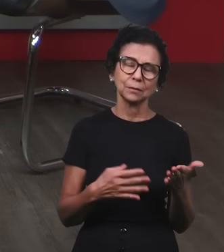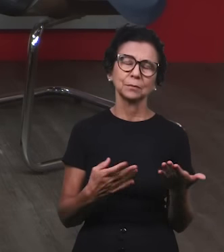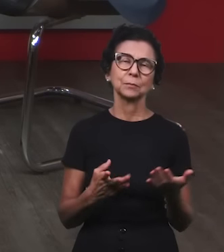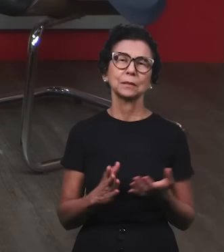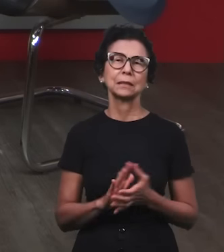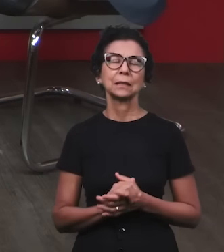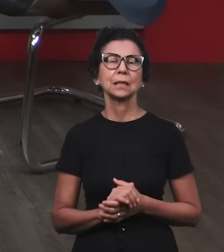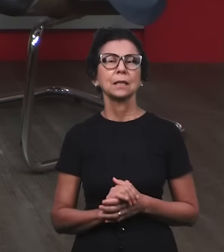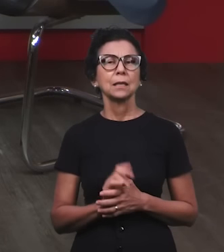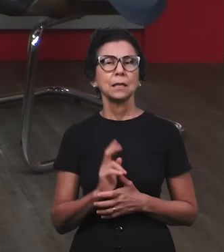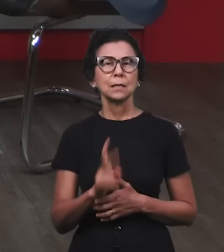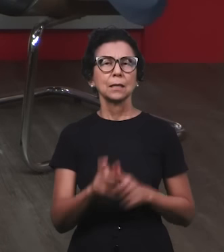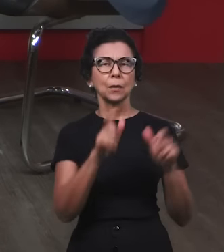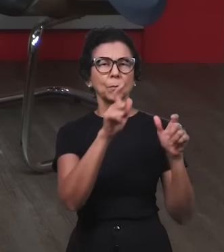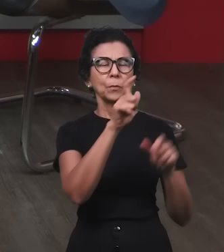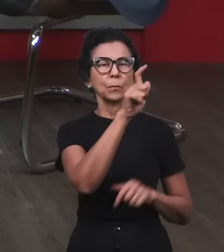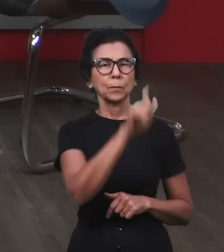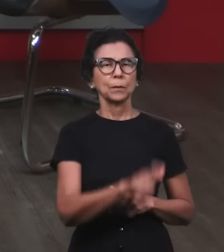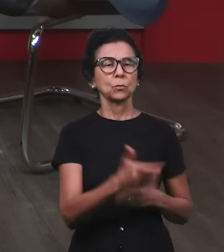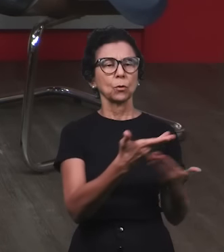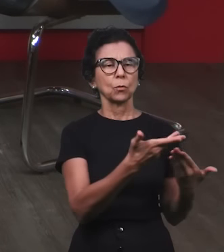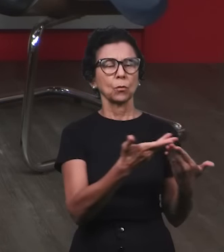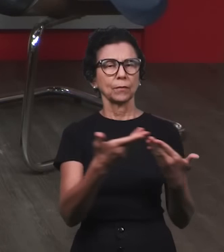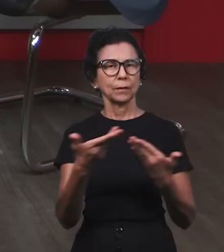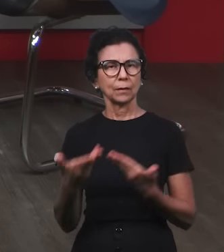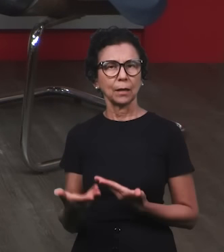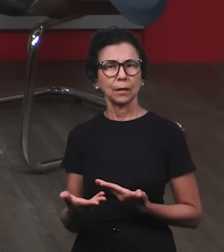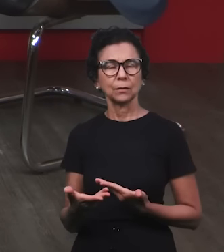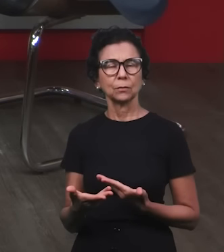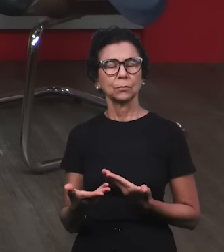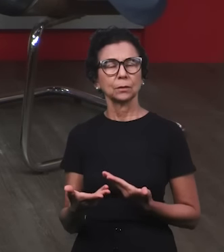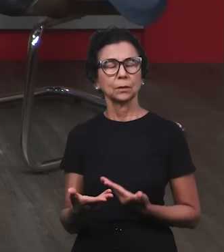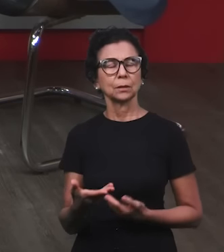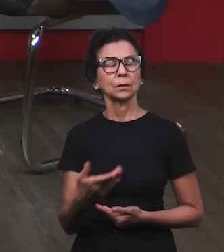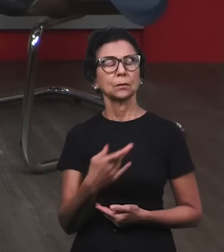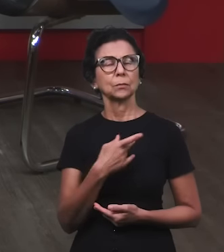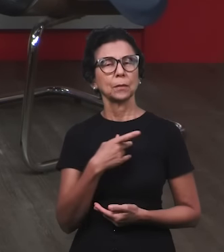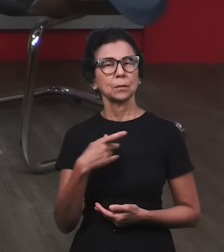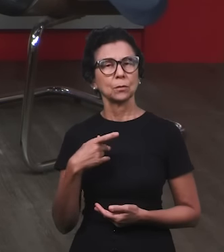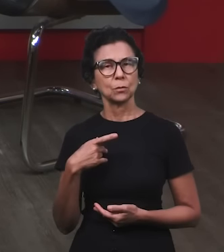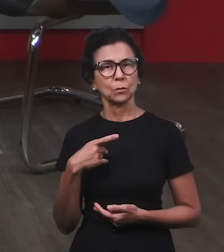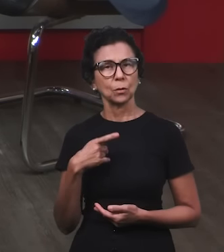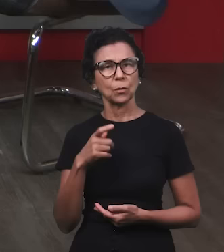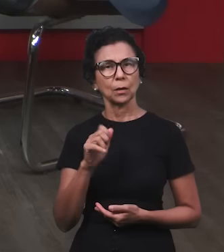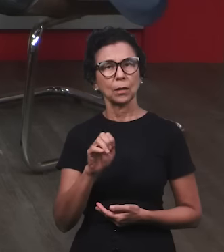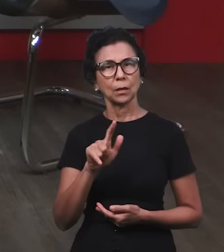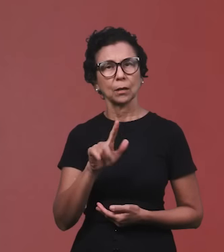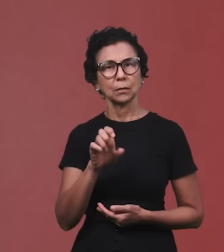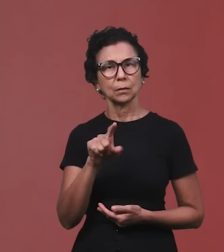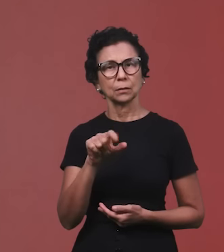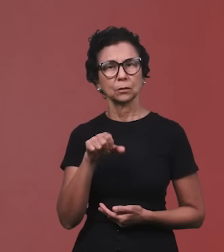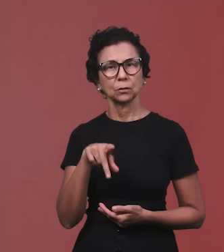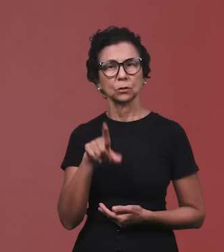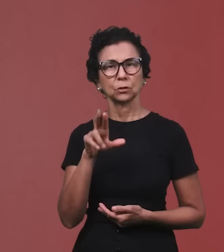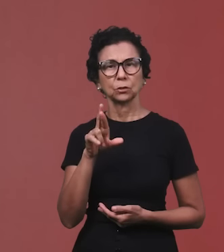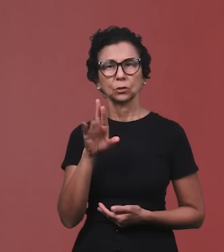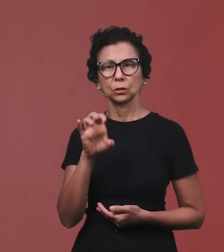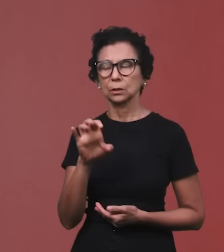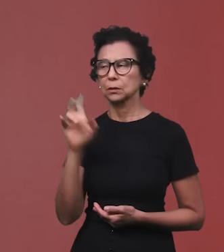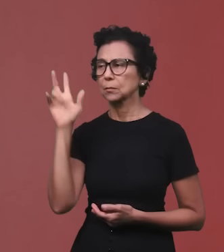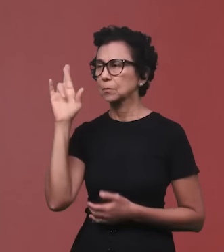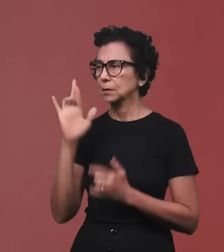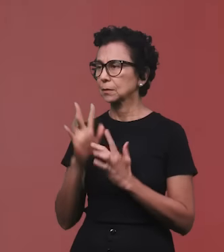um convidado especial que é o pastor Alexandre Brasil. Pastor Alexandre, paz do Senhor. Paz do Senhor, Amadeu,